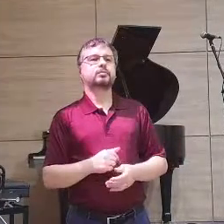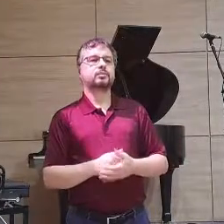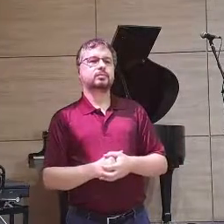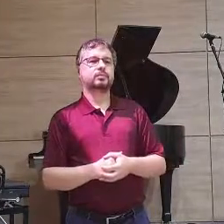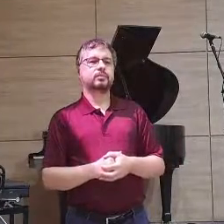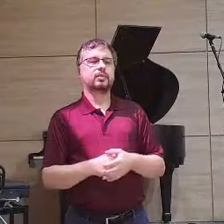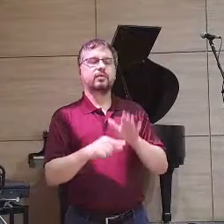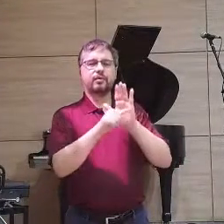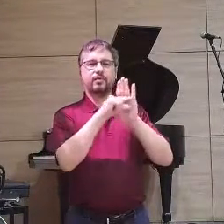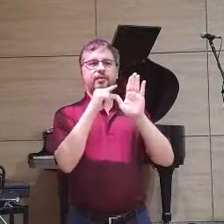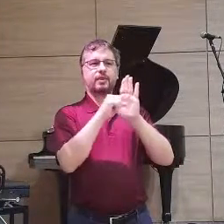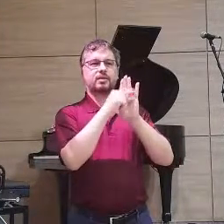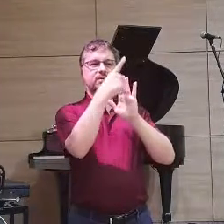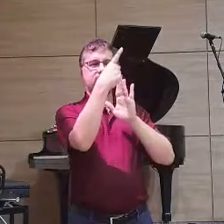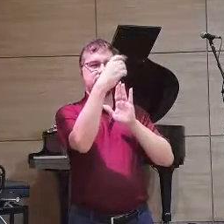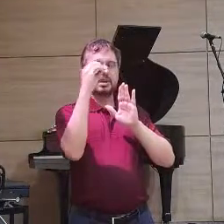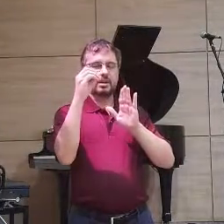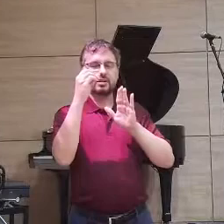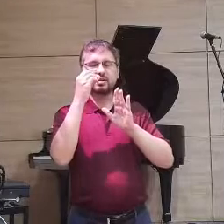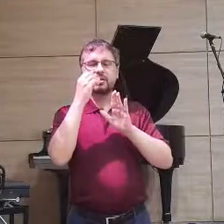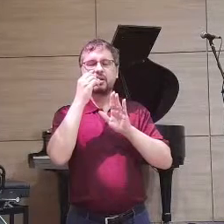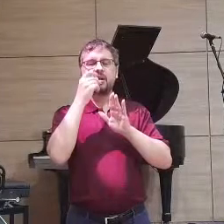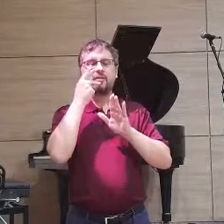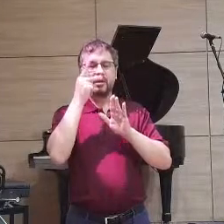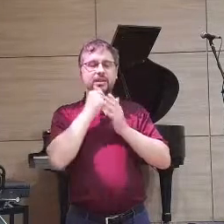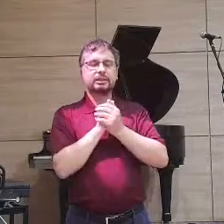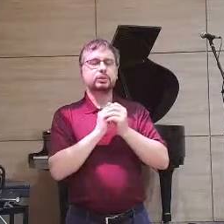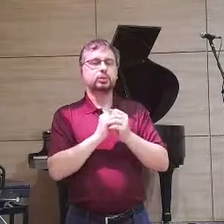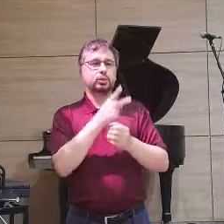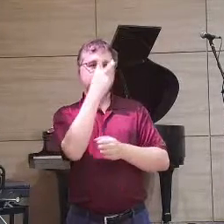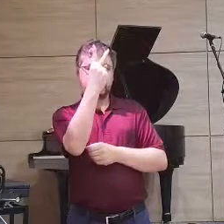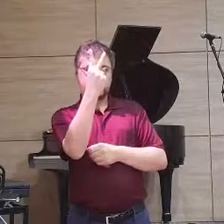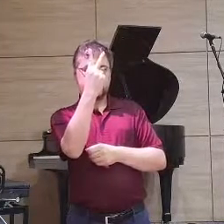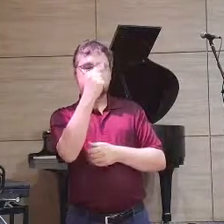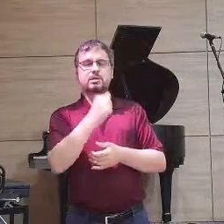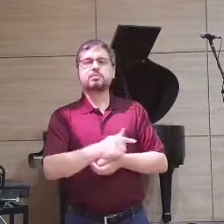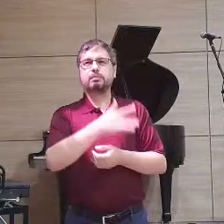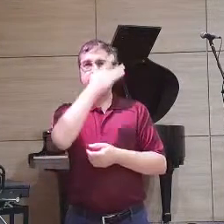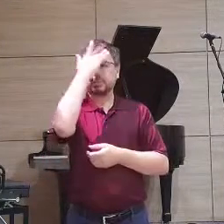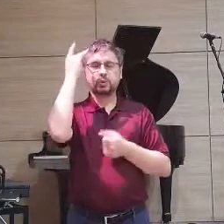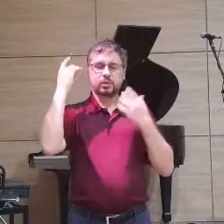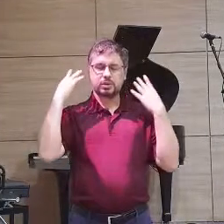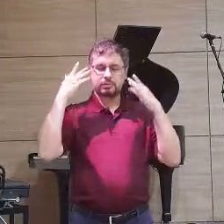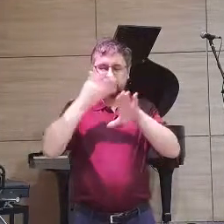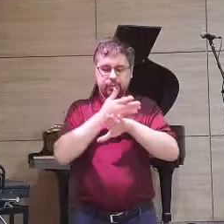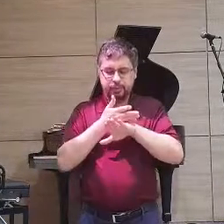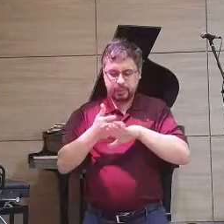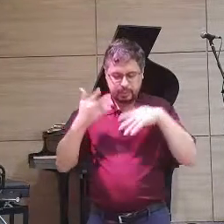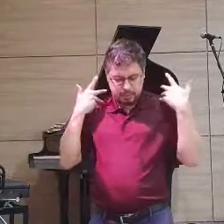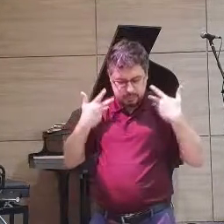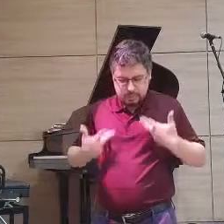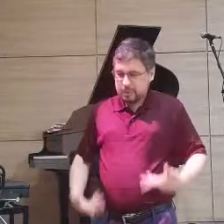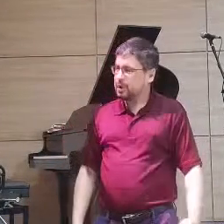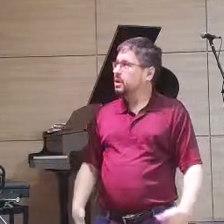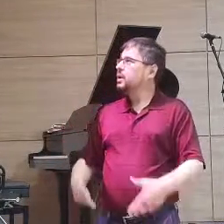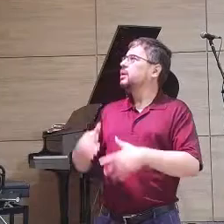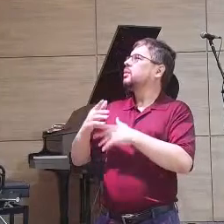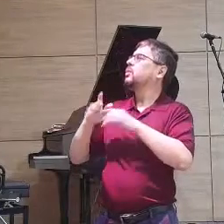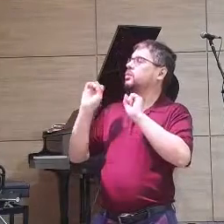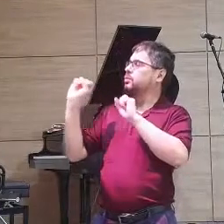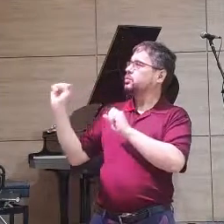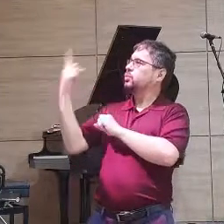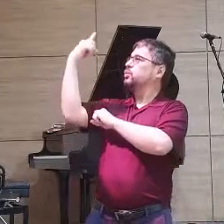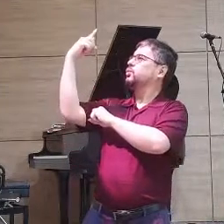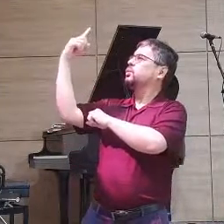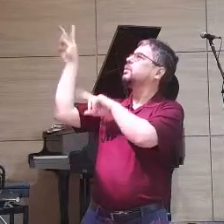vs10 vai dizer que aparecem dois varões vestidos de branco e Disney se diz a eles diz o seguinte